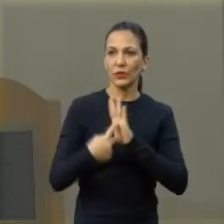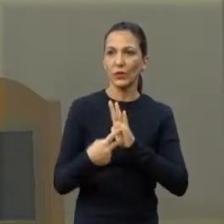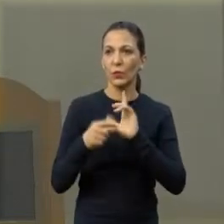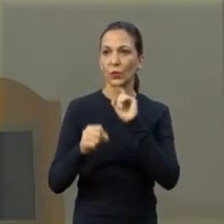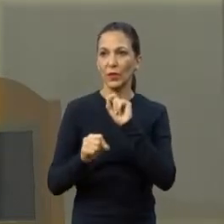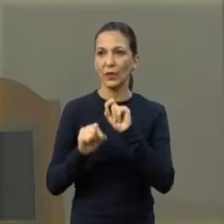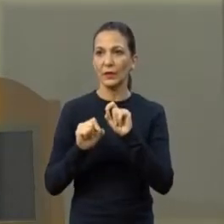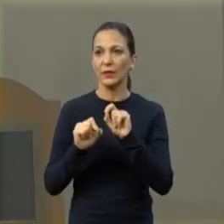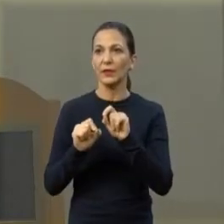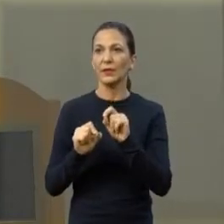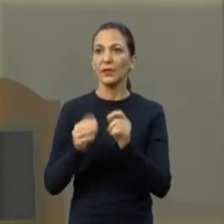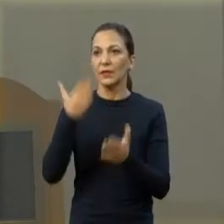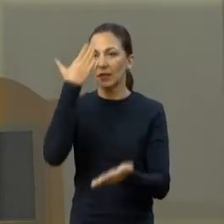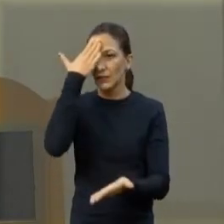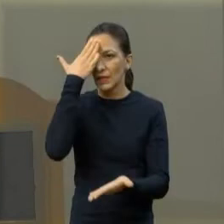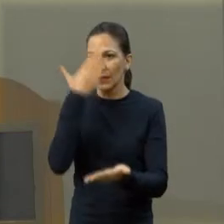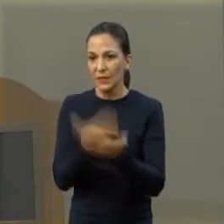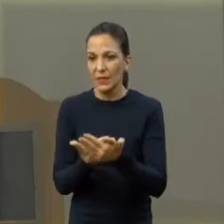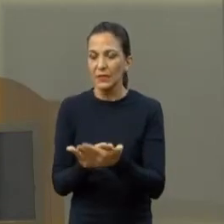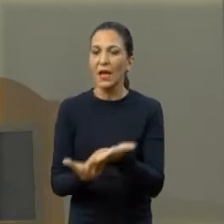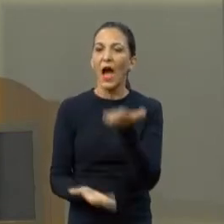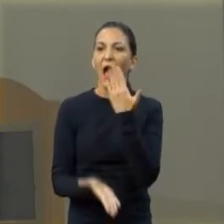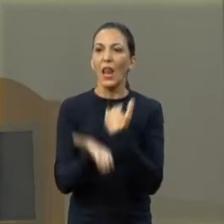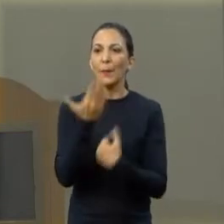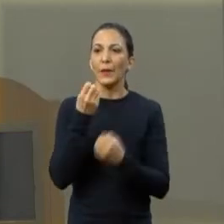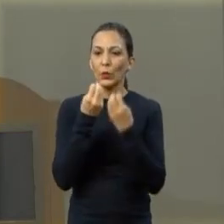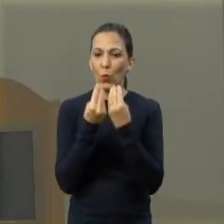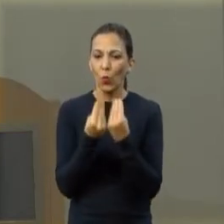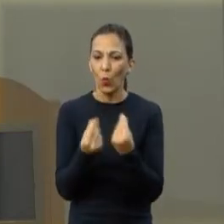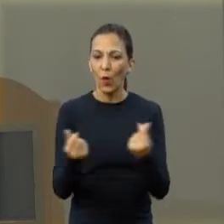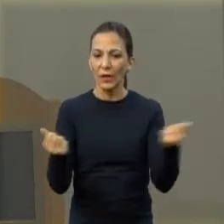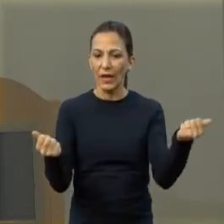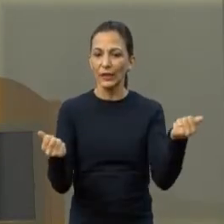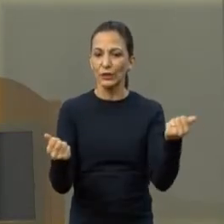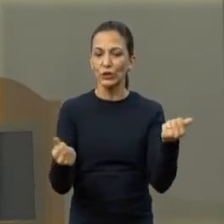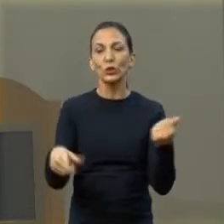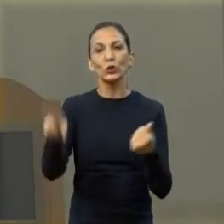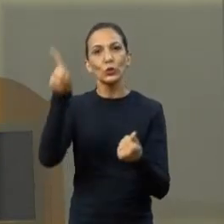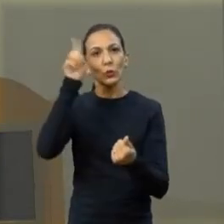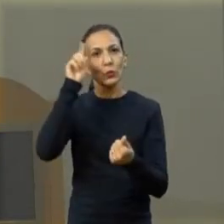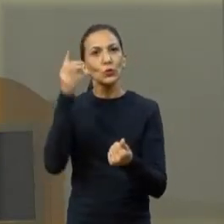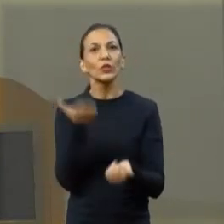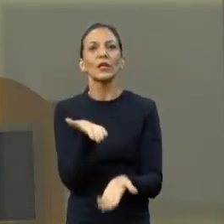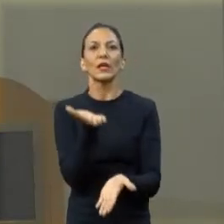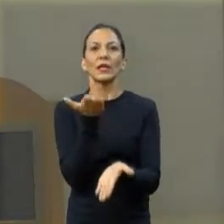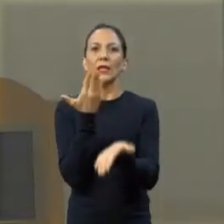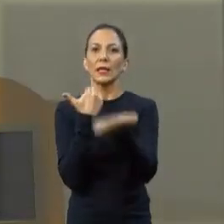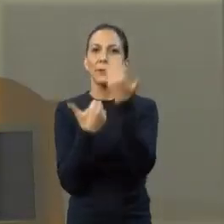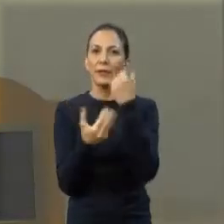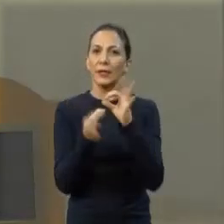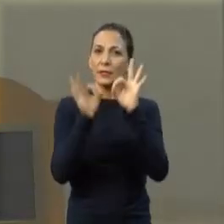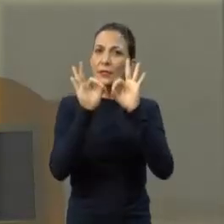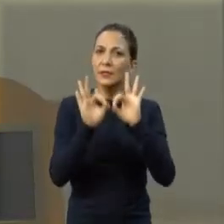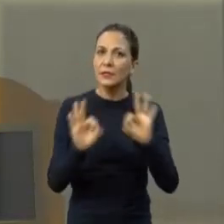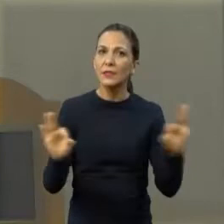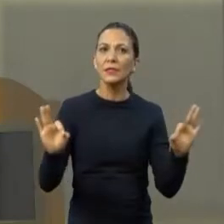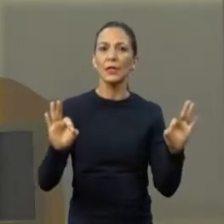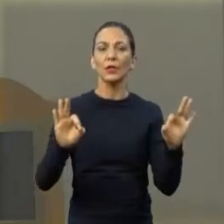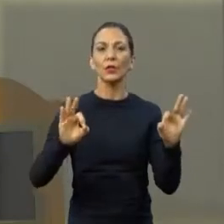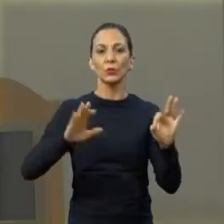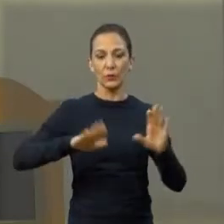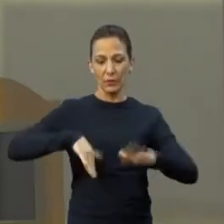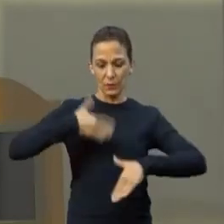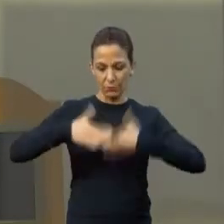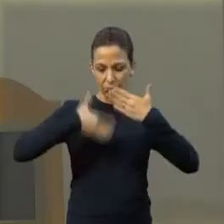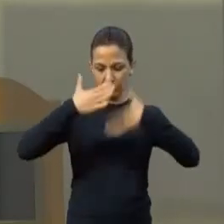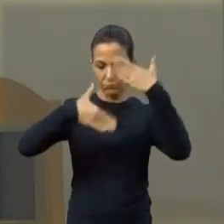a certeza que você vai ter um alimento de qualidade as suas refeições diárias garantidas para que você possa desempenhar Essas funções de Trabalho